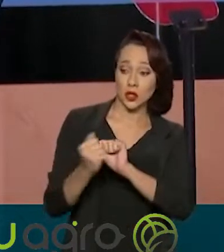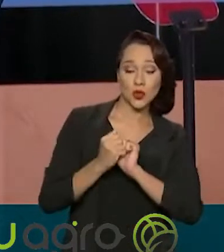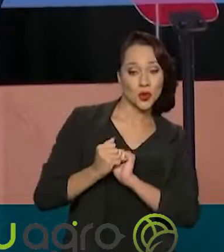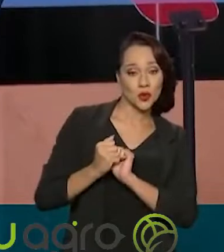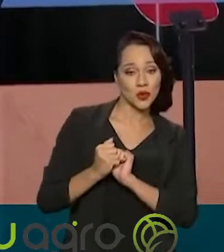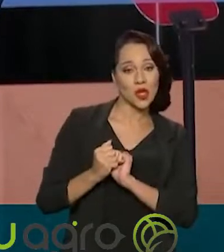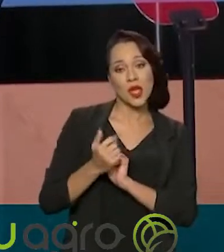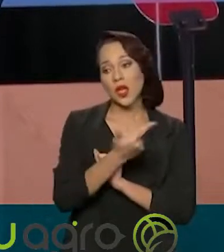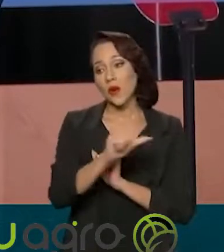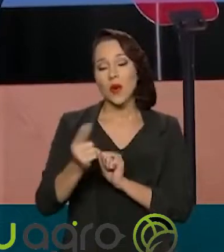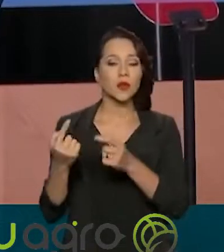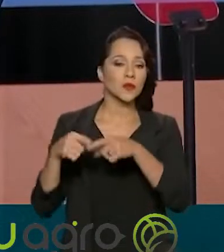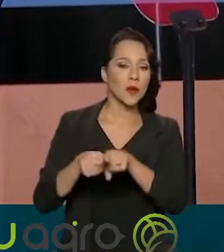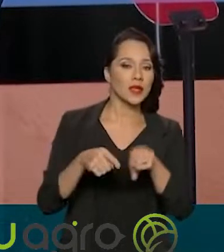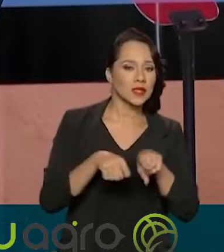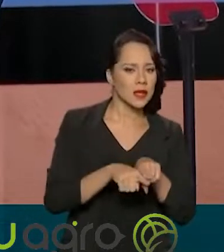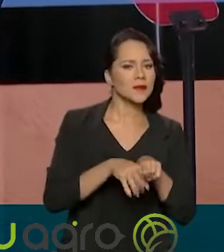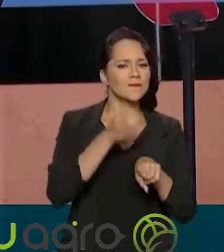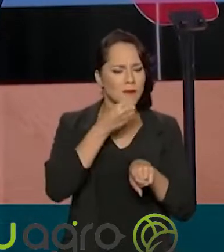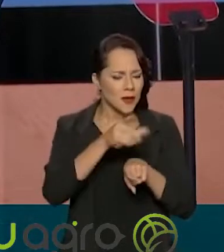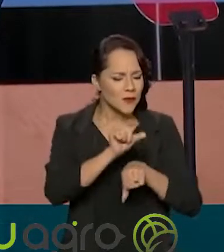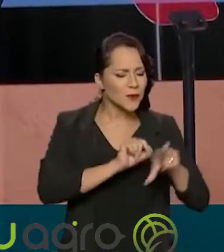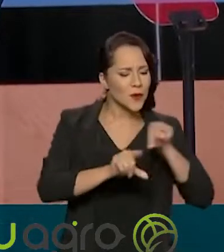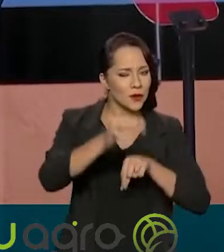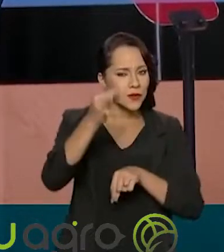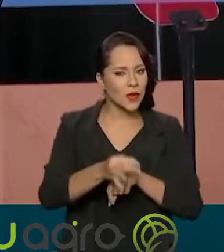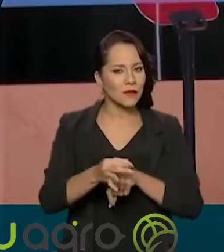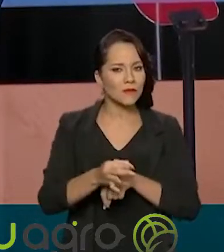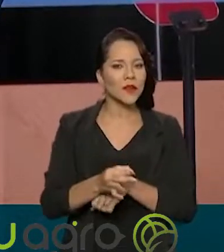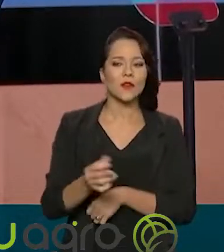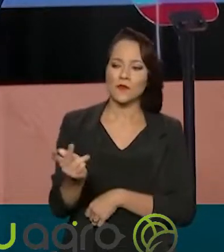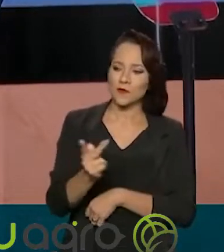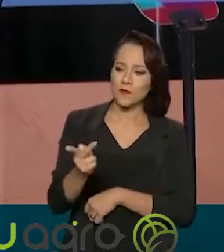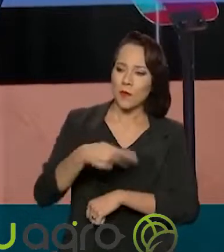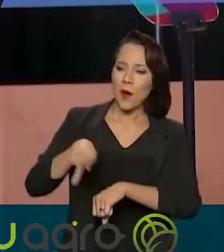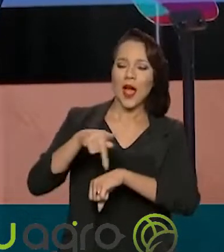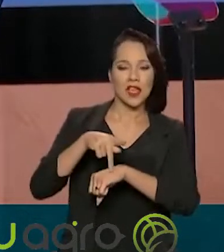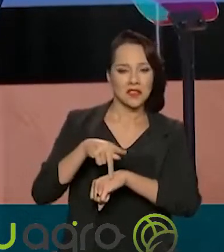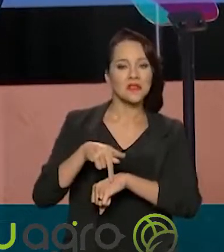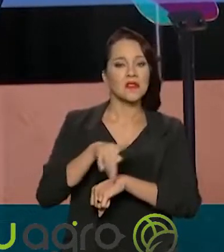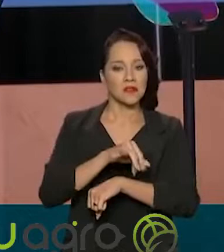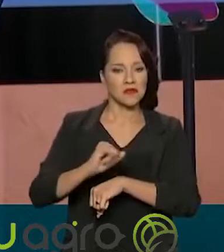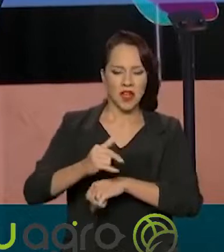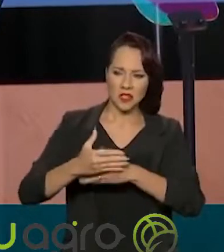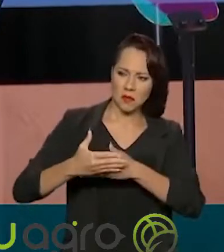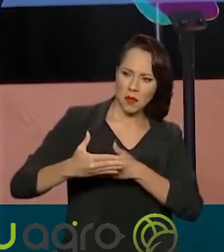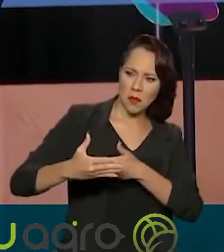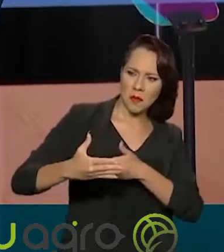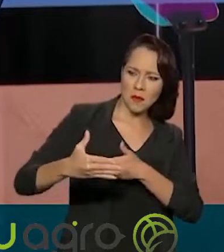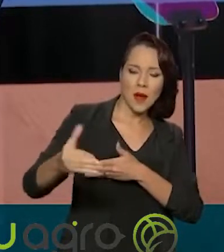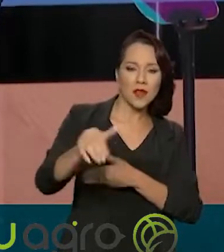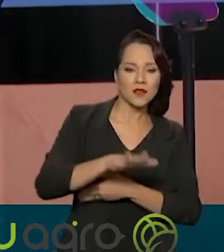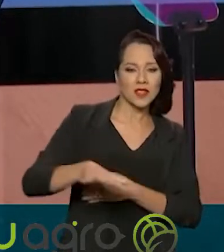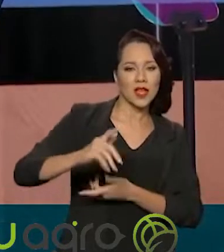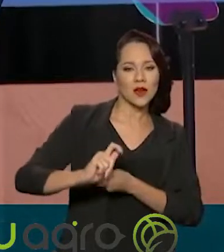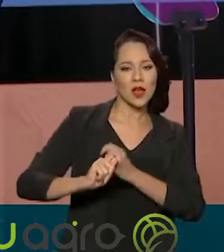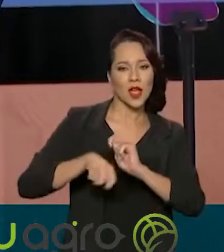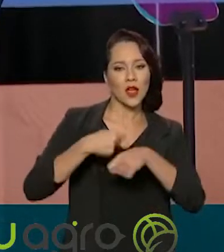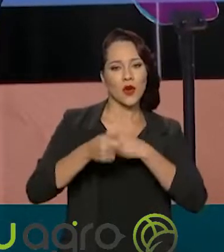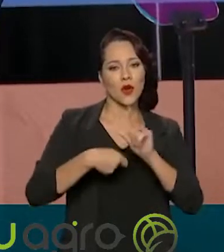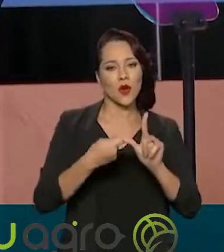e com outros parceiros bem escolhidos, os seus países realmente se despontarão no cenário